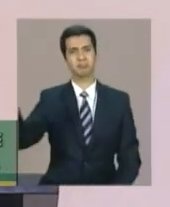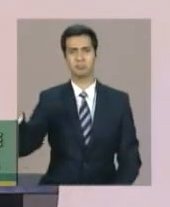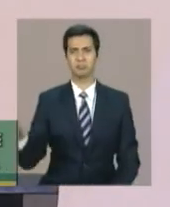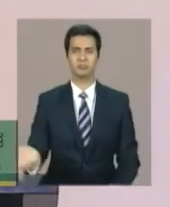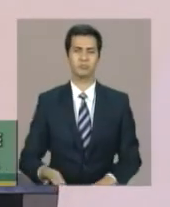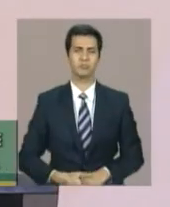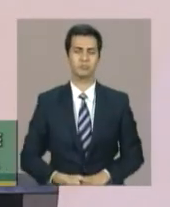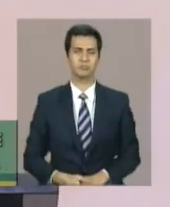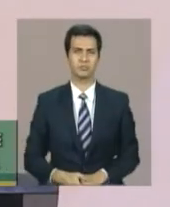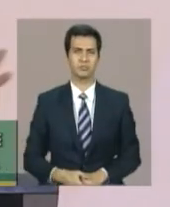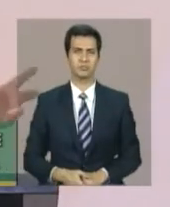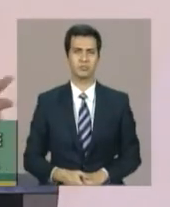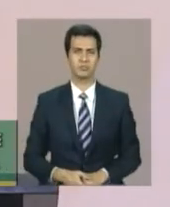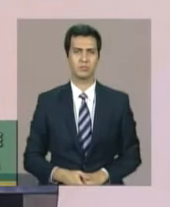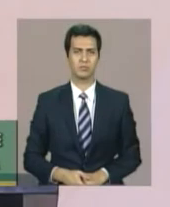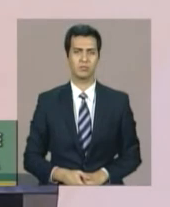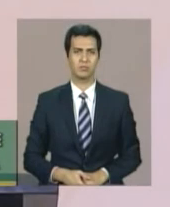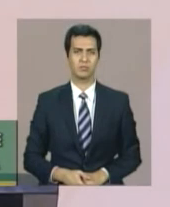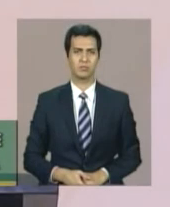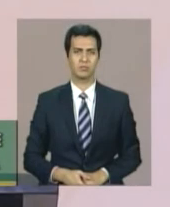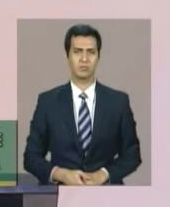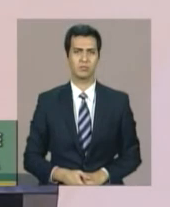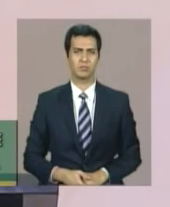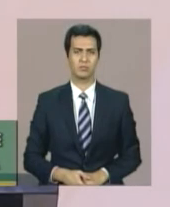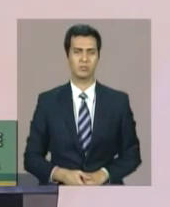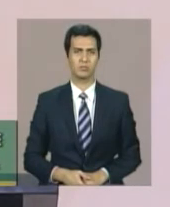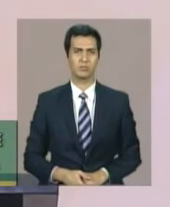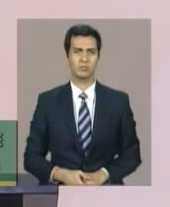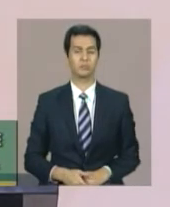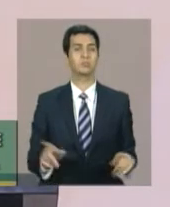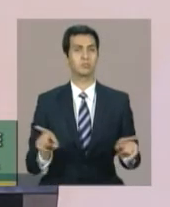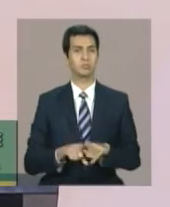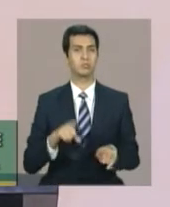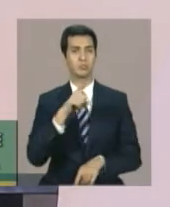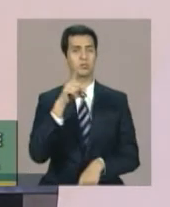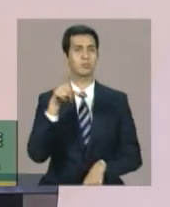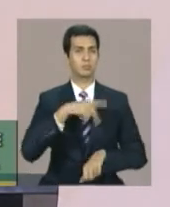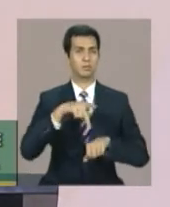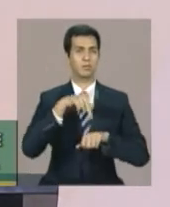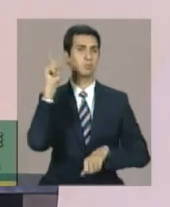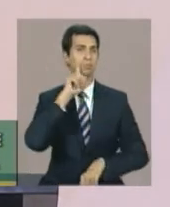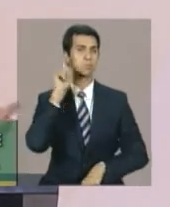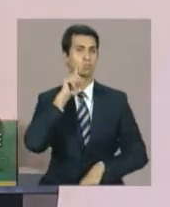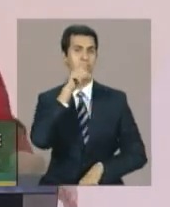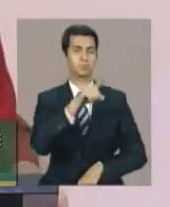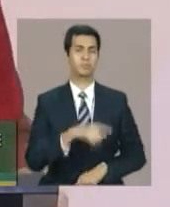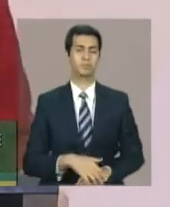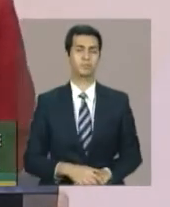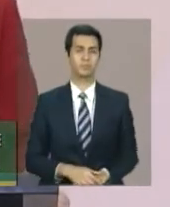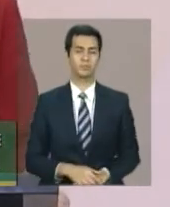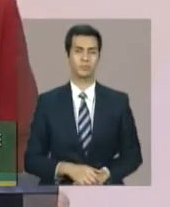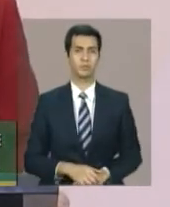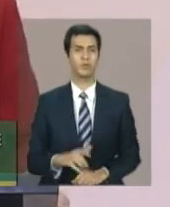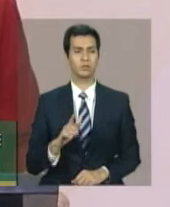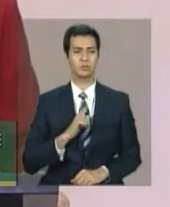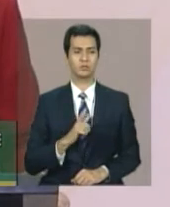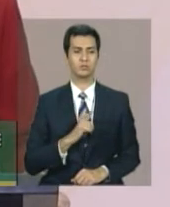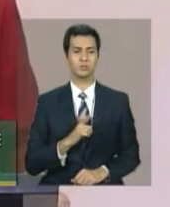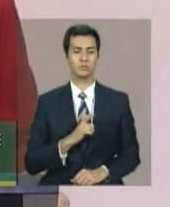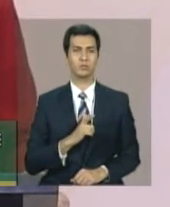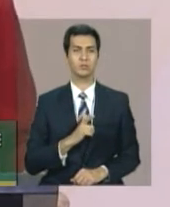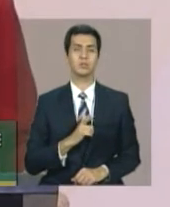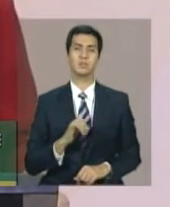eu acredito muito menos no caso dos Estados Unidos, por conta de alguma falha